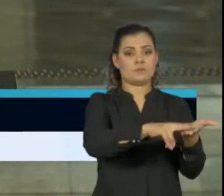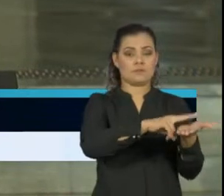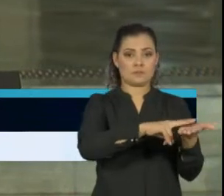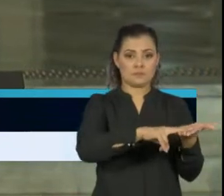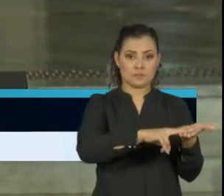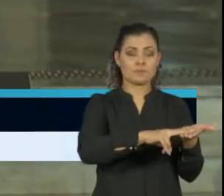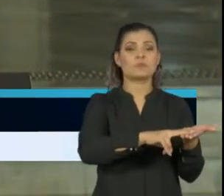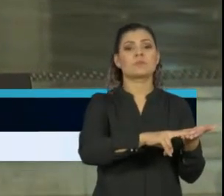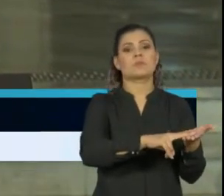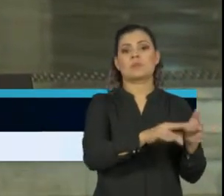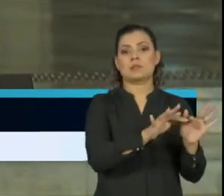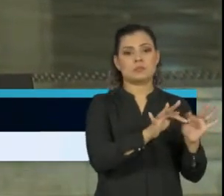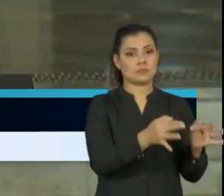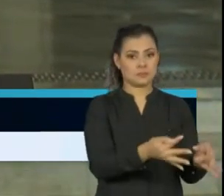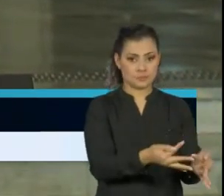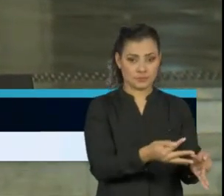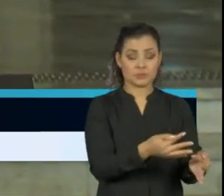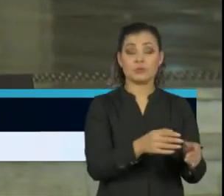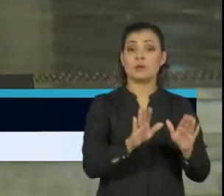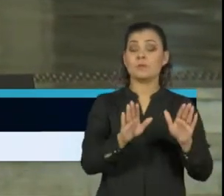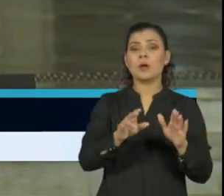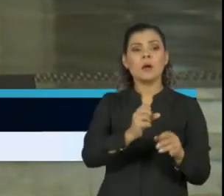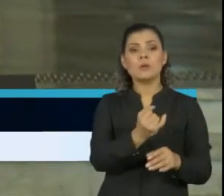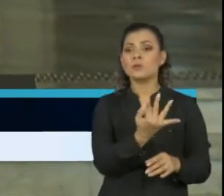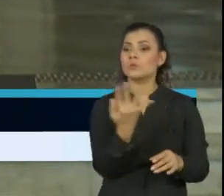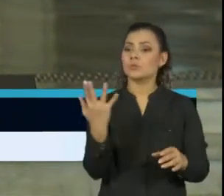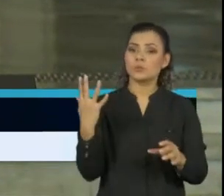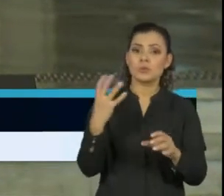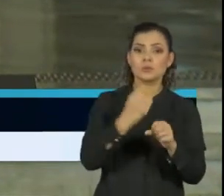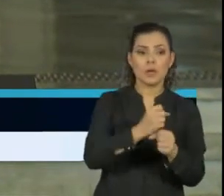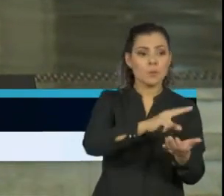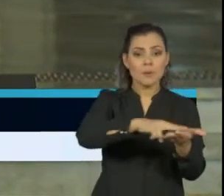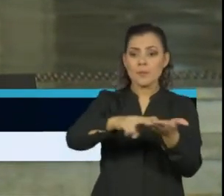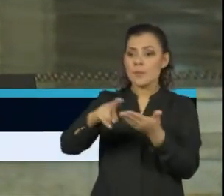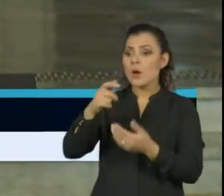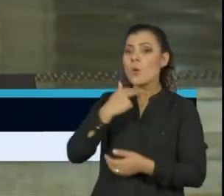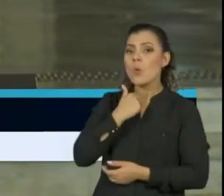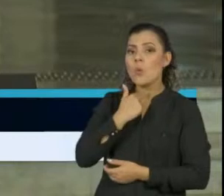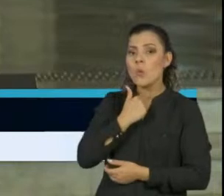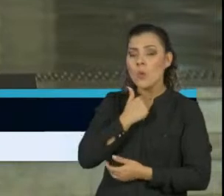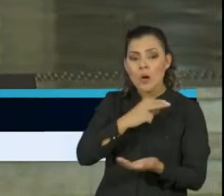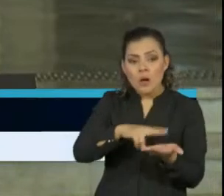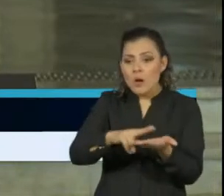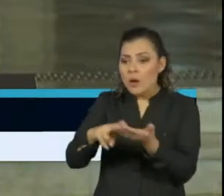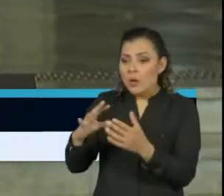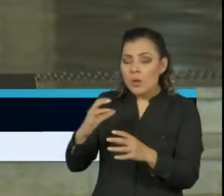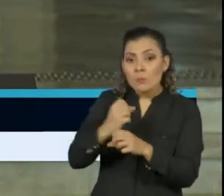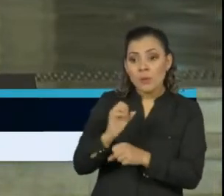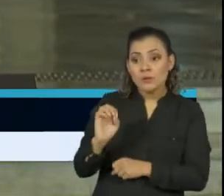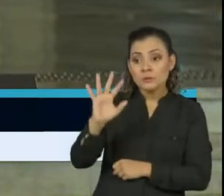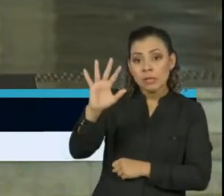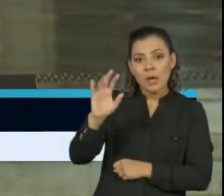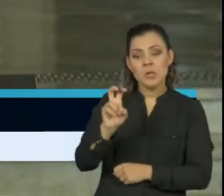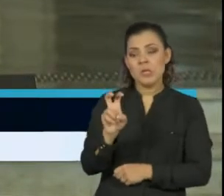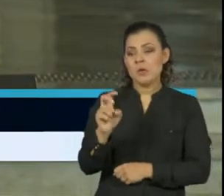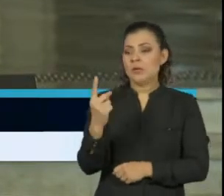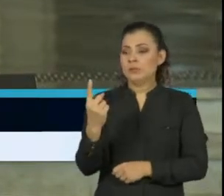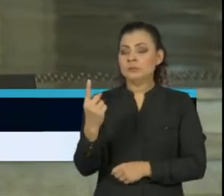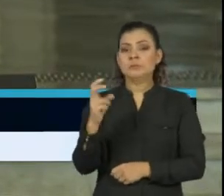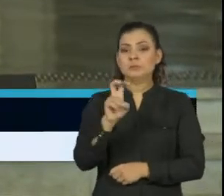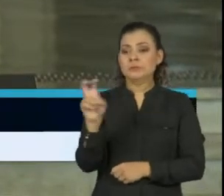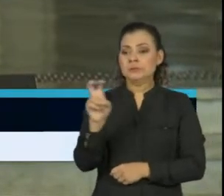a taxa de ocupação dos leitos está para todo o estado, em UTI